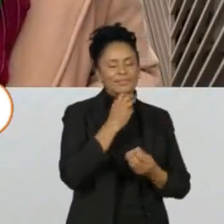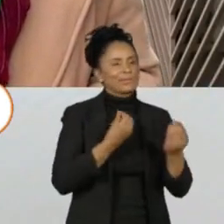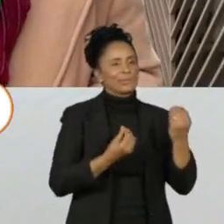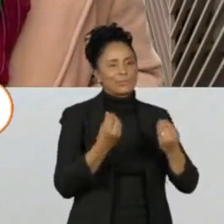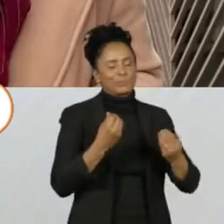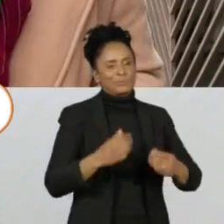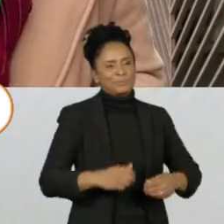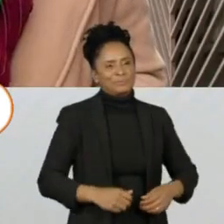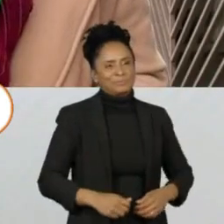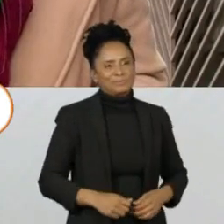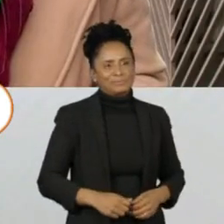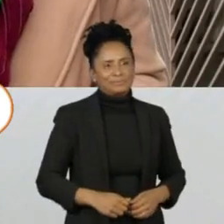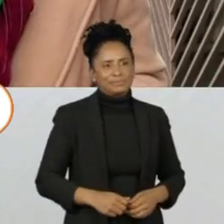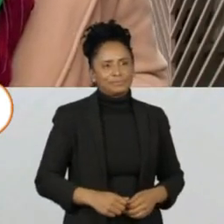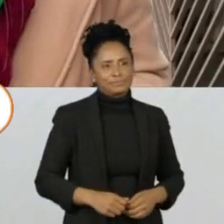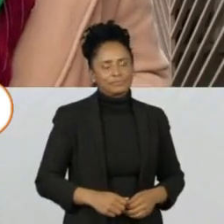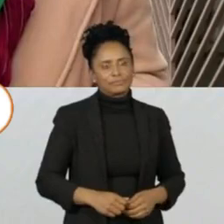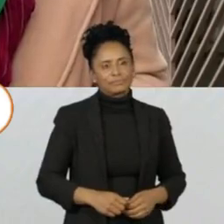Aline